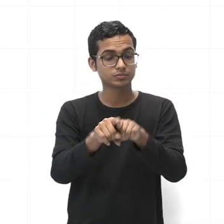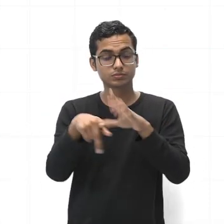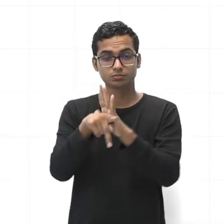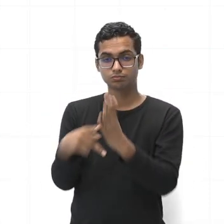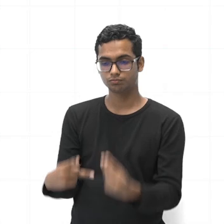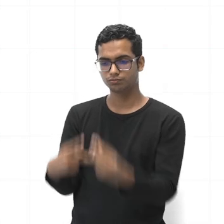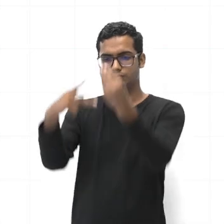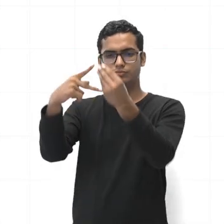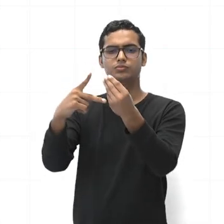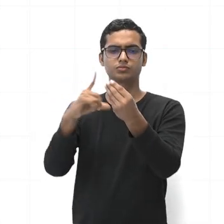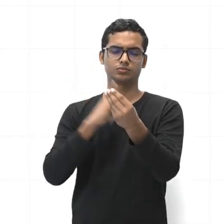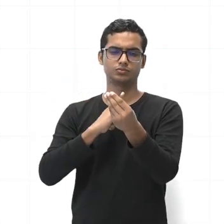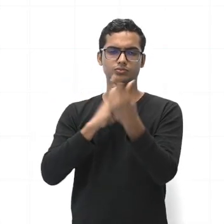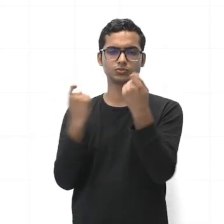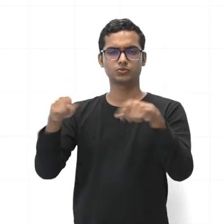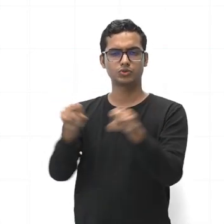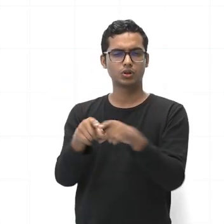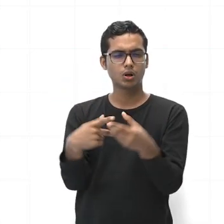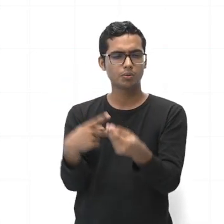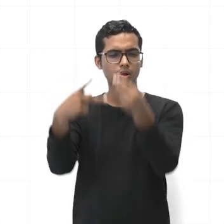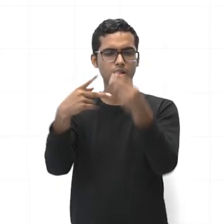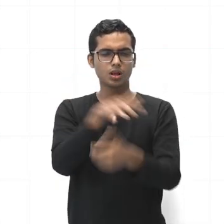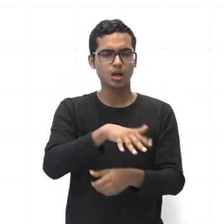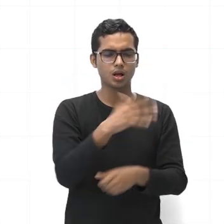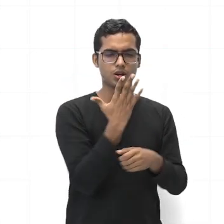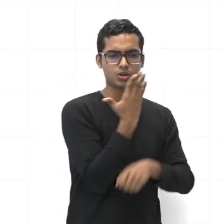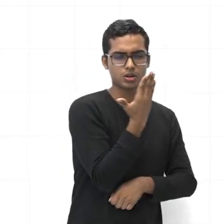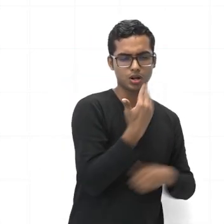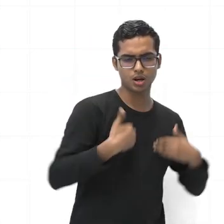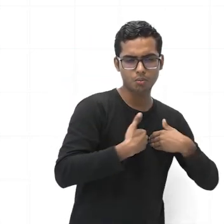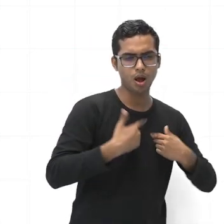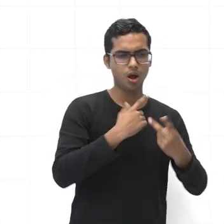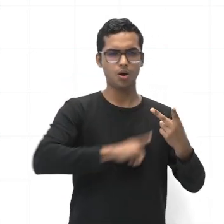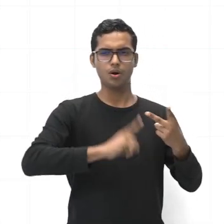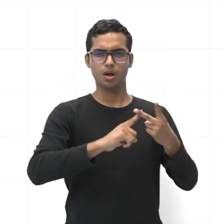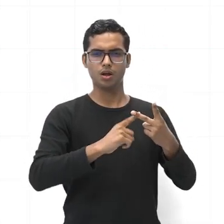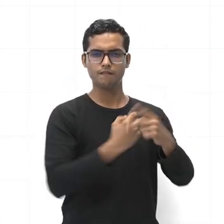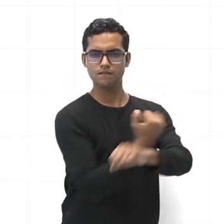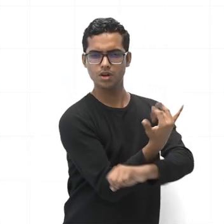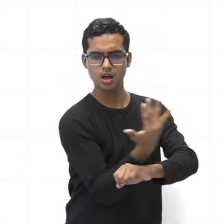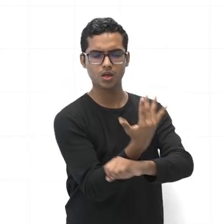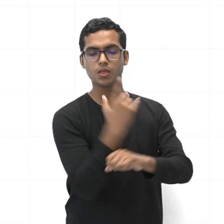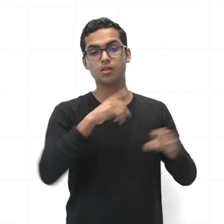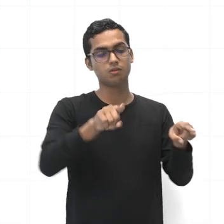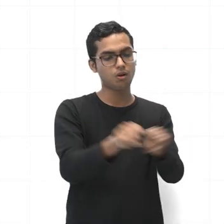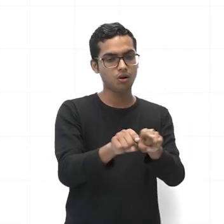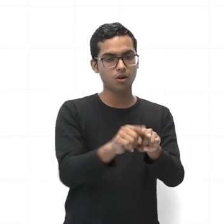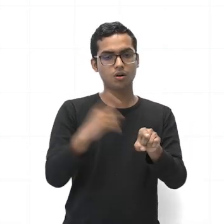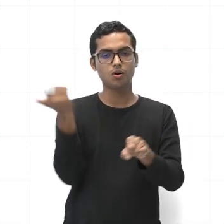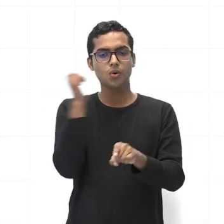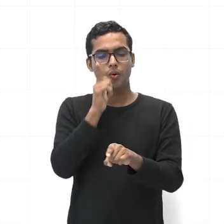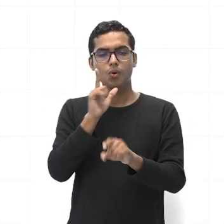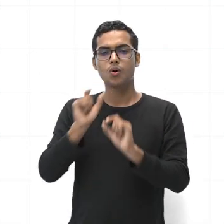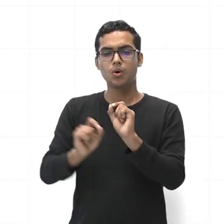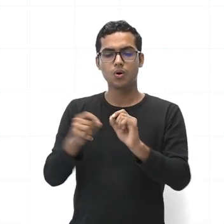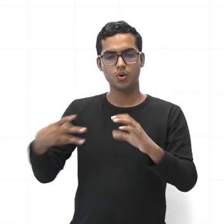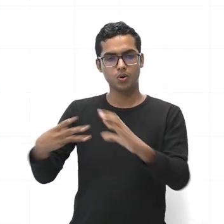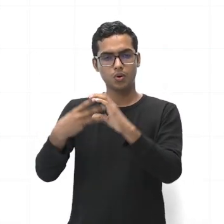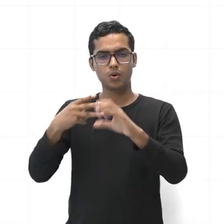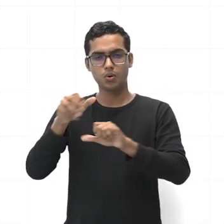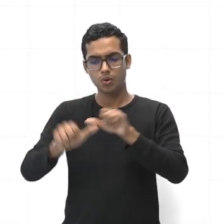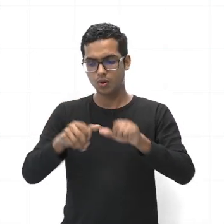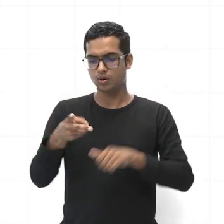tanto de origem vegetal quanto origem animal, que vão atuar ali na renovação celular,